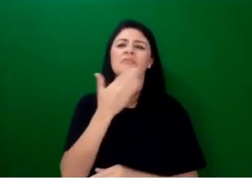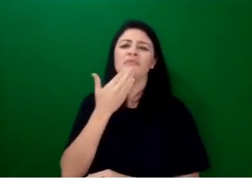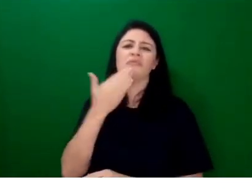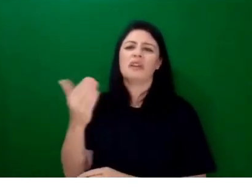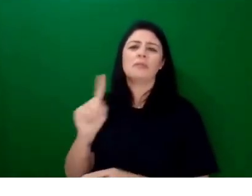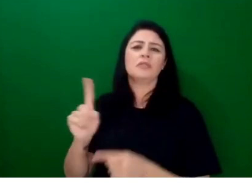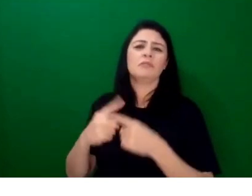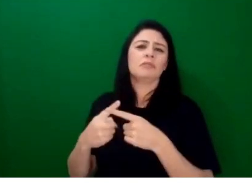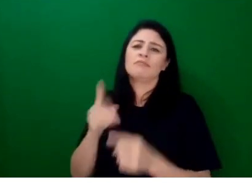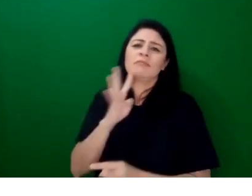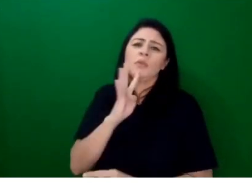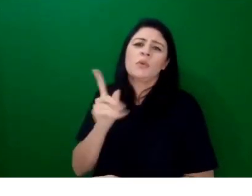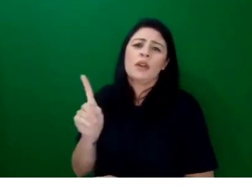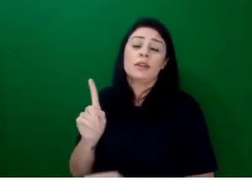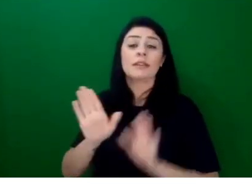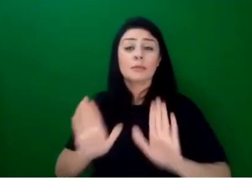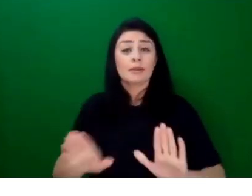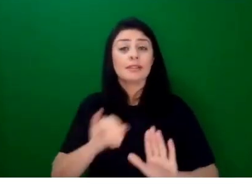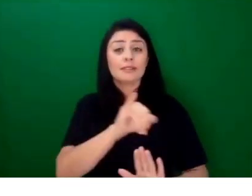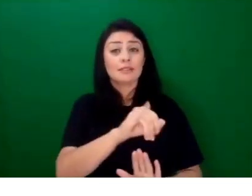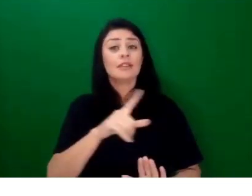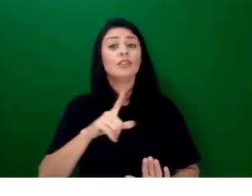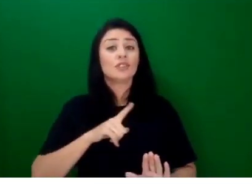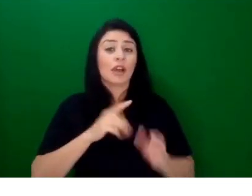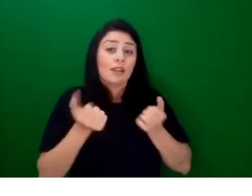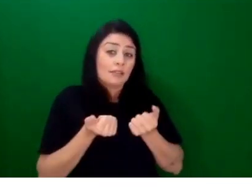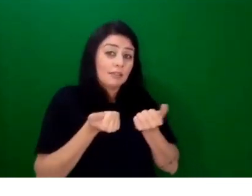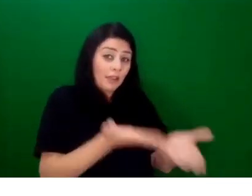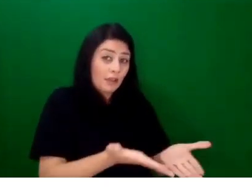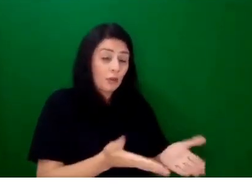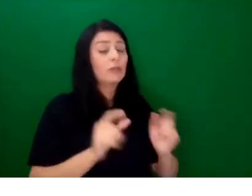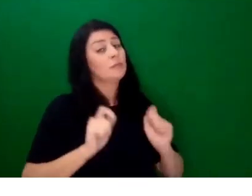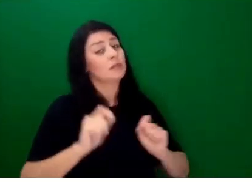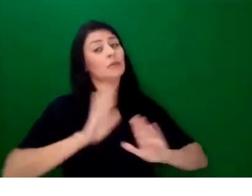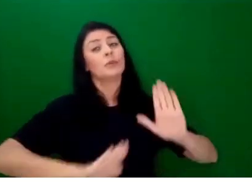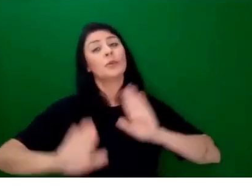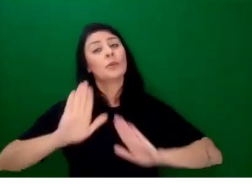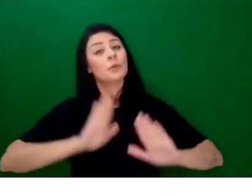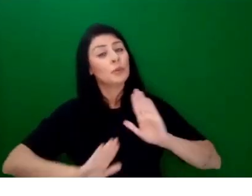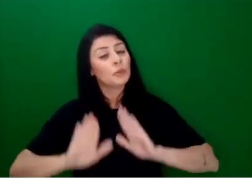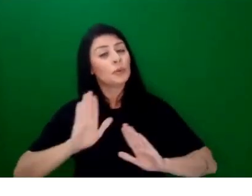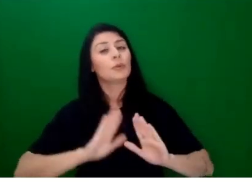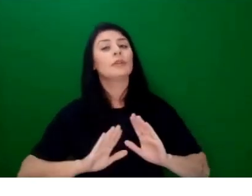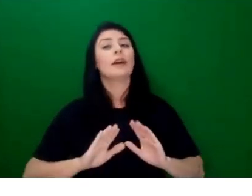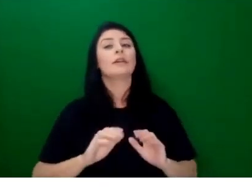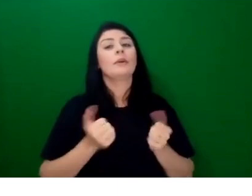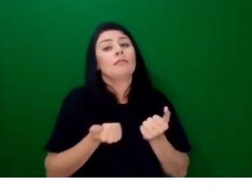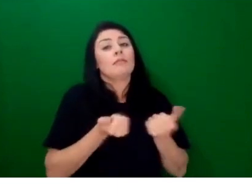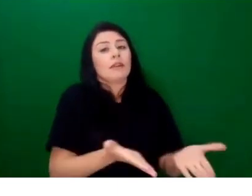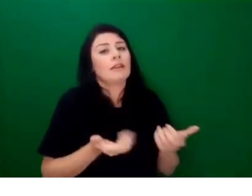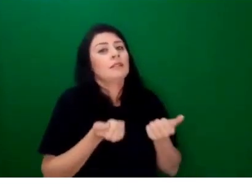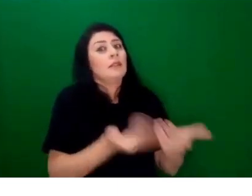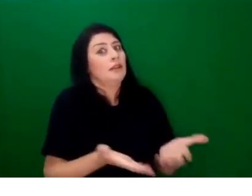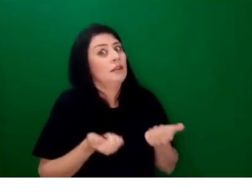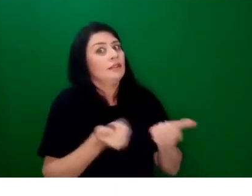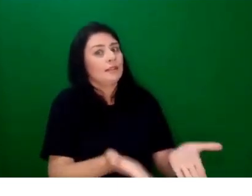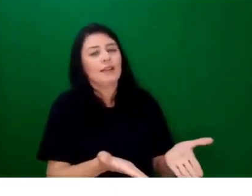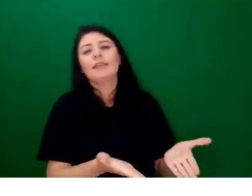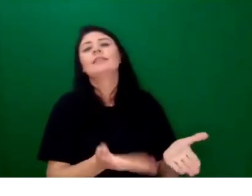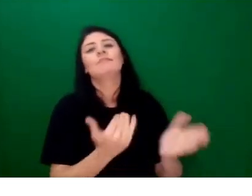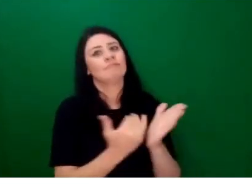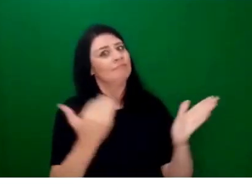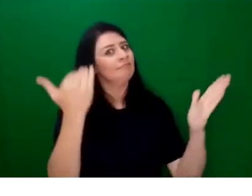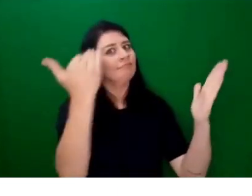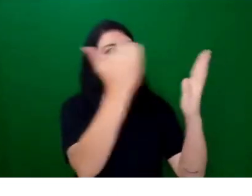bebê não vai pedir, porque ele não conhece. Mas se ele teve acesso, então tomar cuidado com isso para ver se esse excesso de comida não